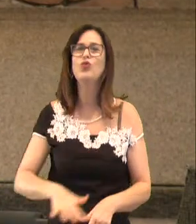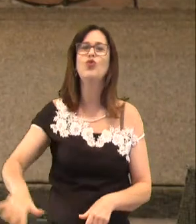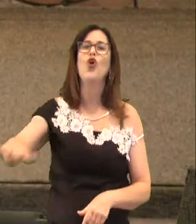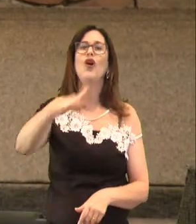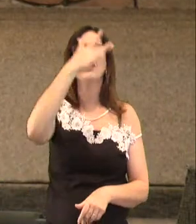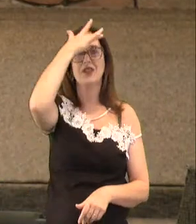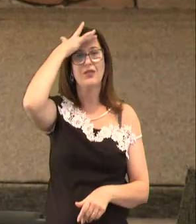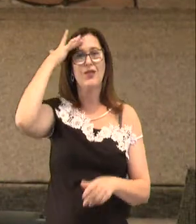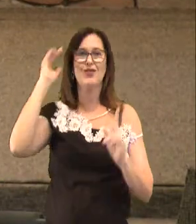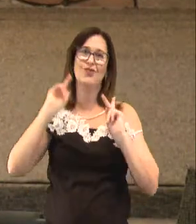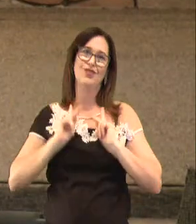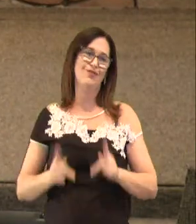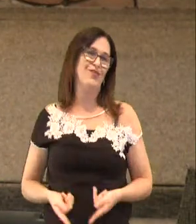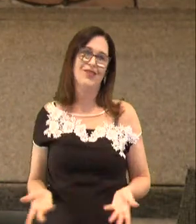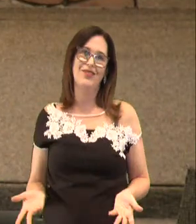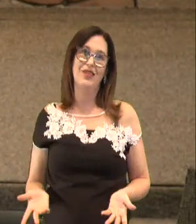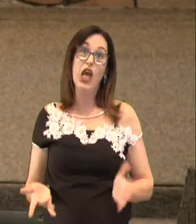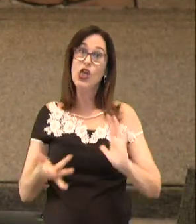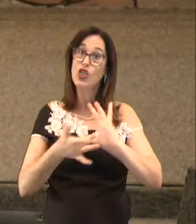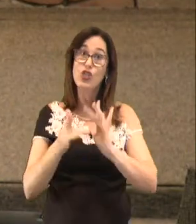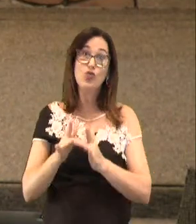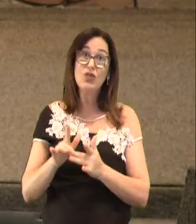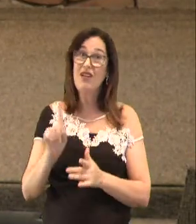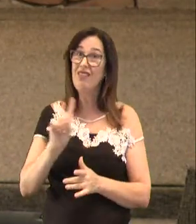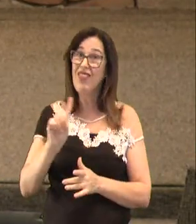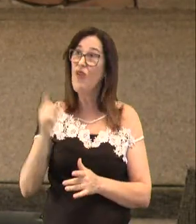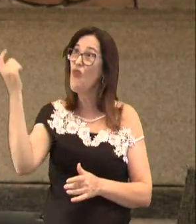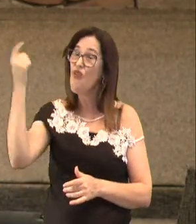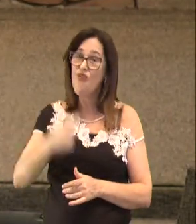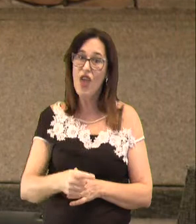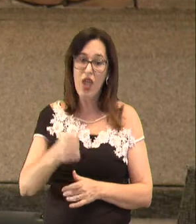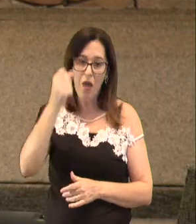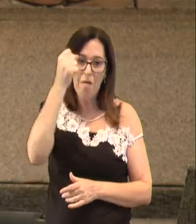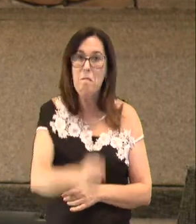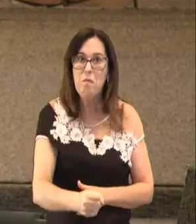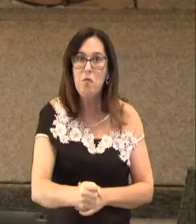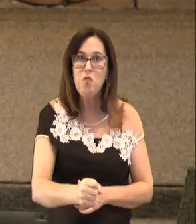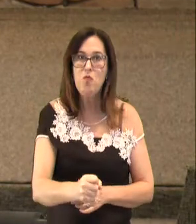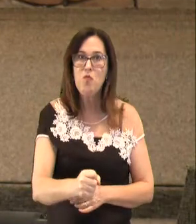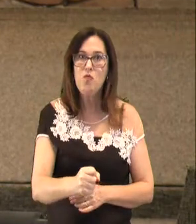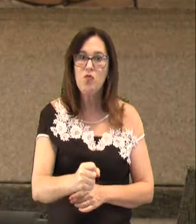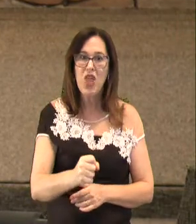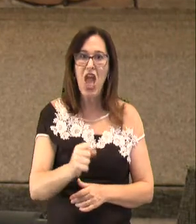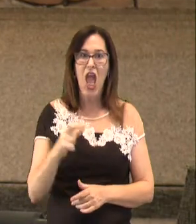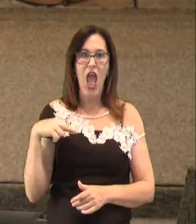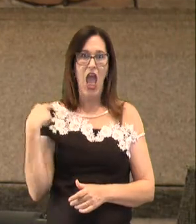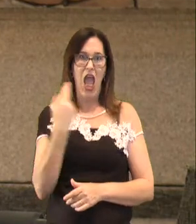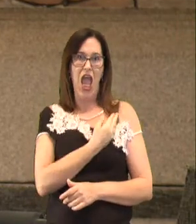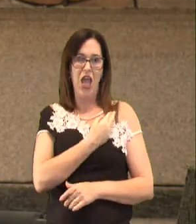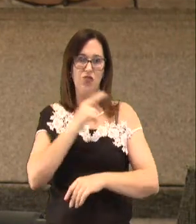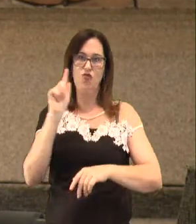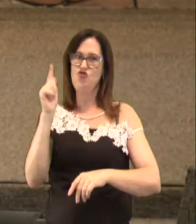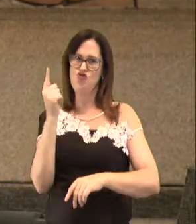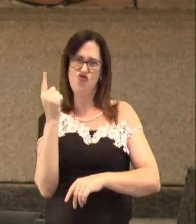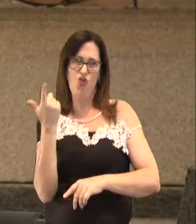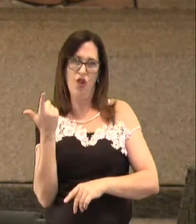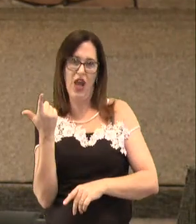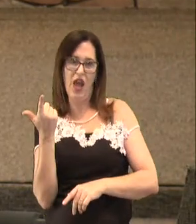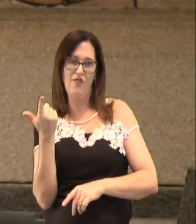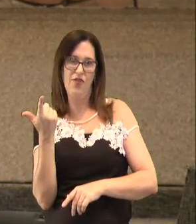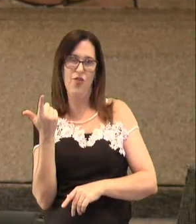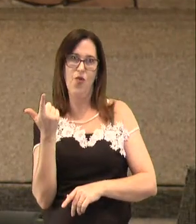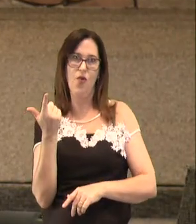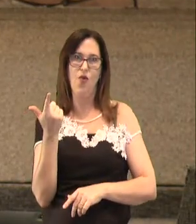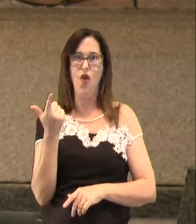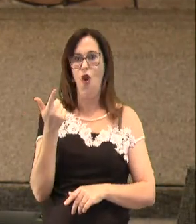seres humanos. Jesus não veio estabelecer um reino físico, geograficamente delimitado. A palavra